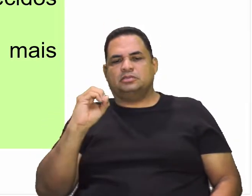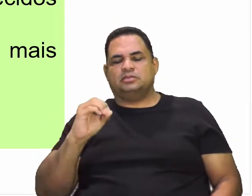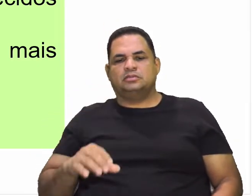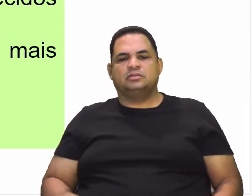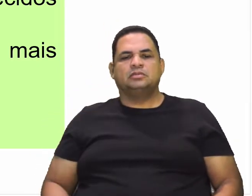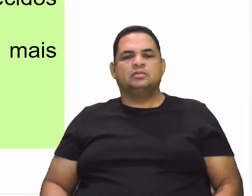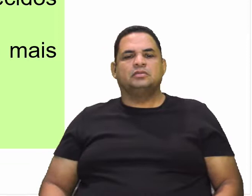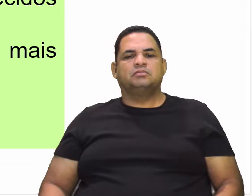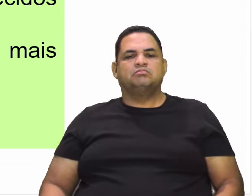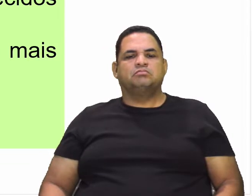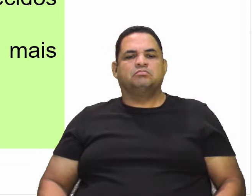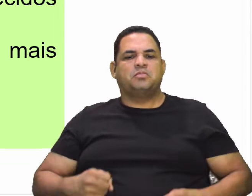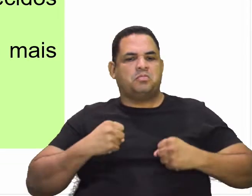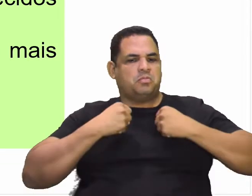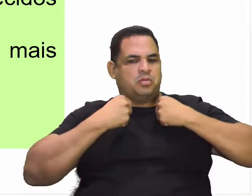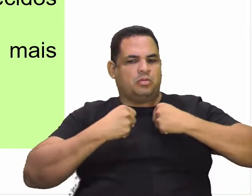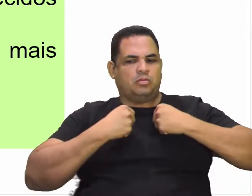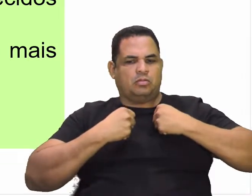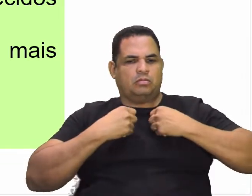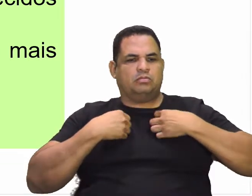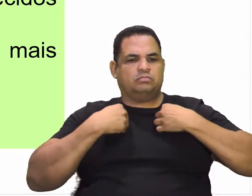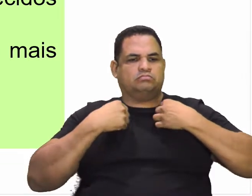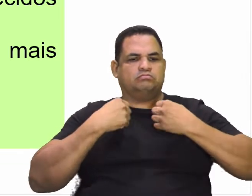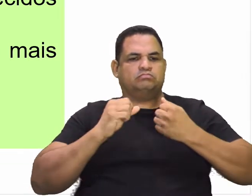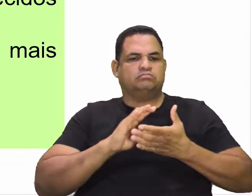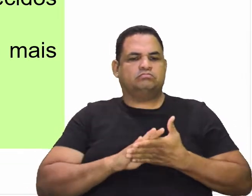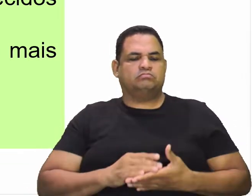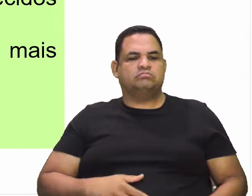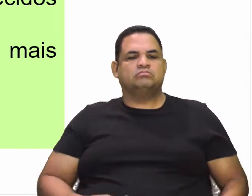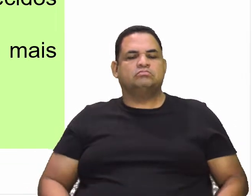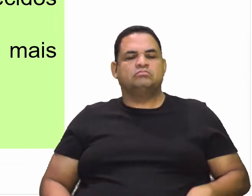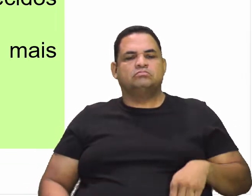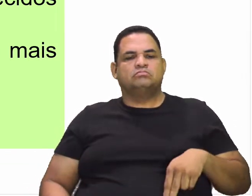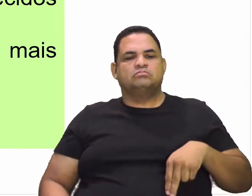m. Bem robusto ele.